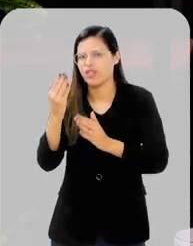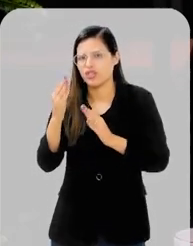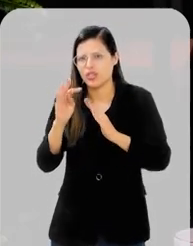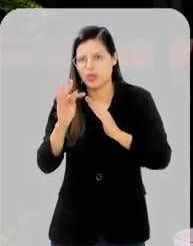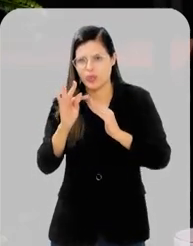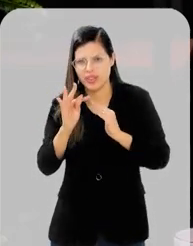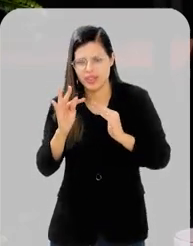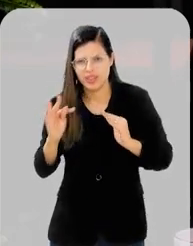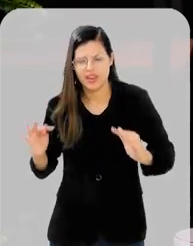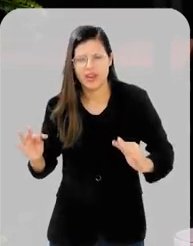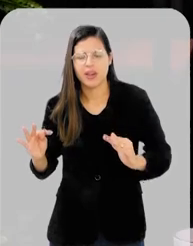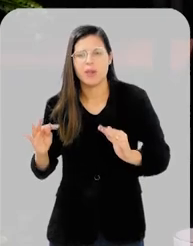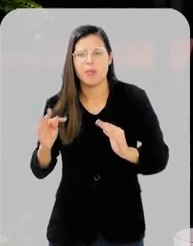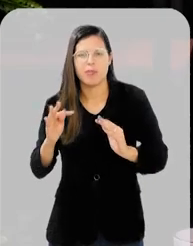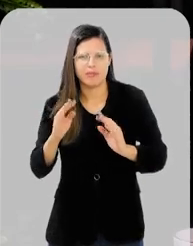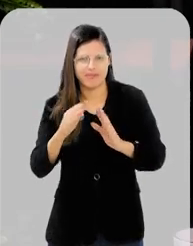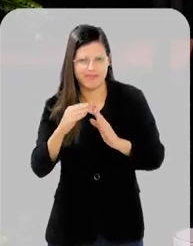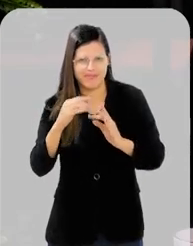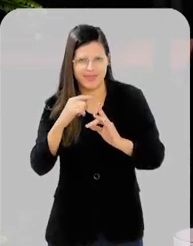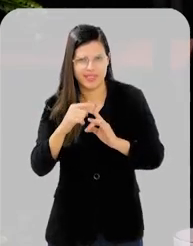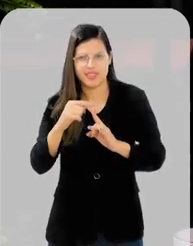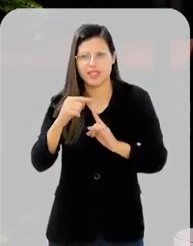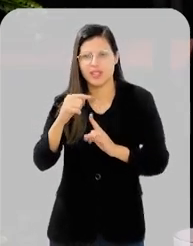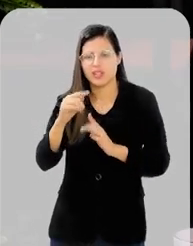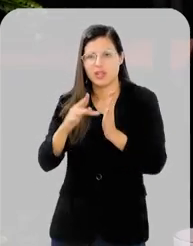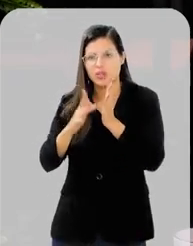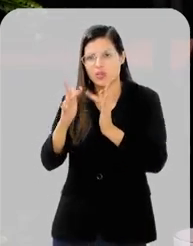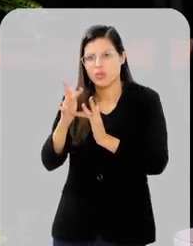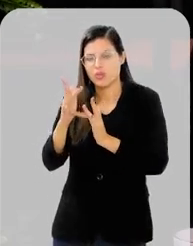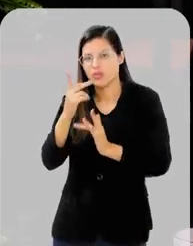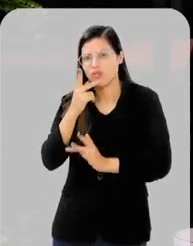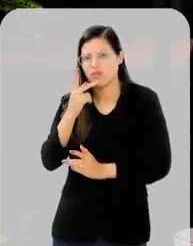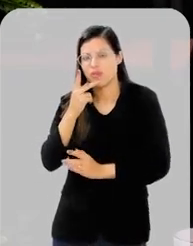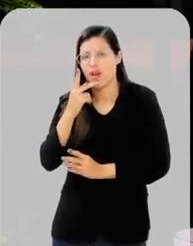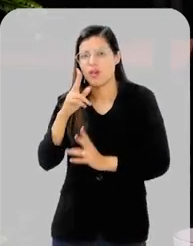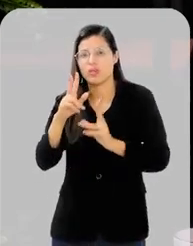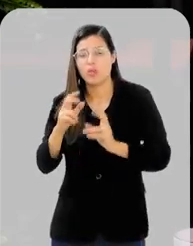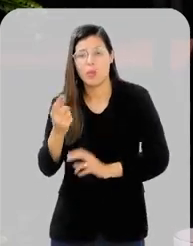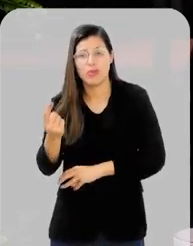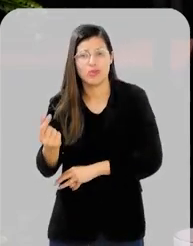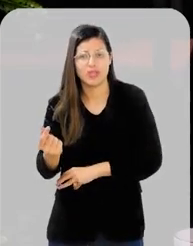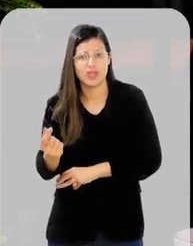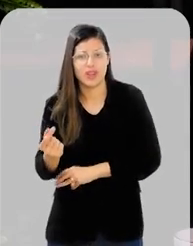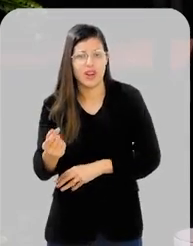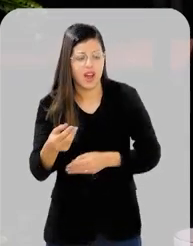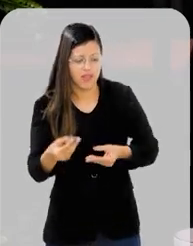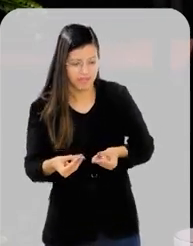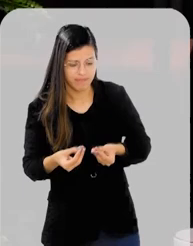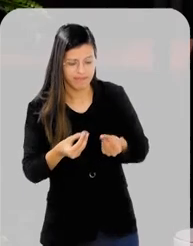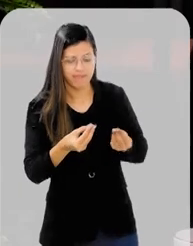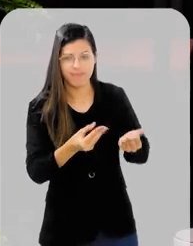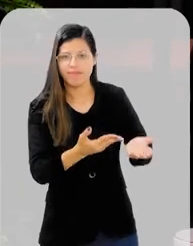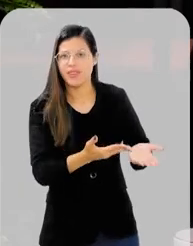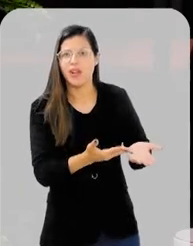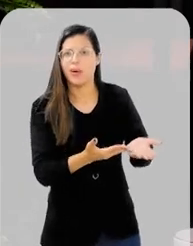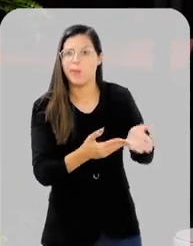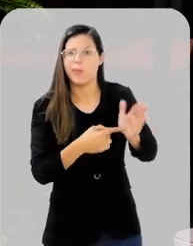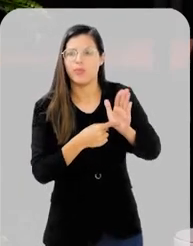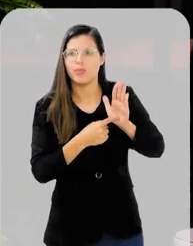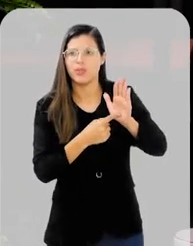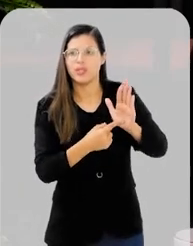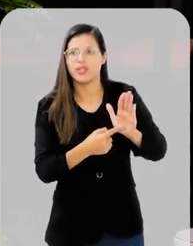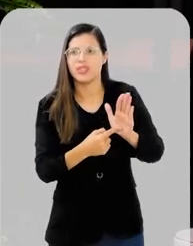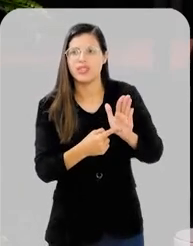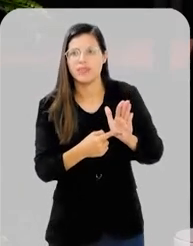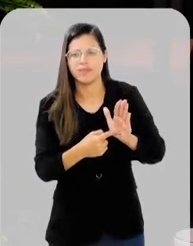Jesus fala sobre o Denário e vê aquela mulher que que entrega o Denário é o tudo dela expressando